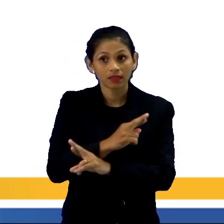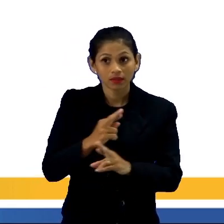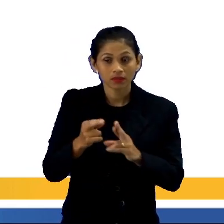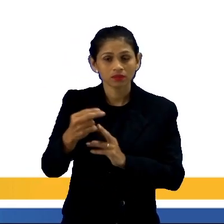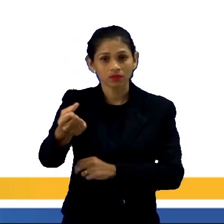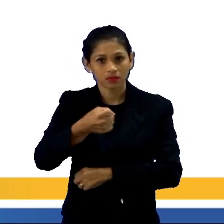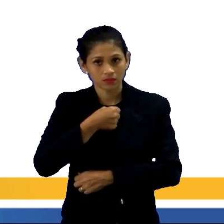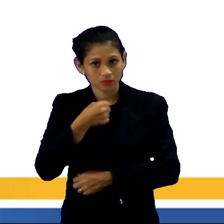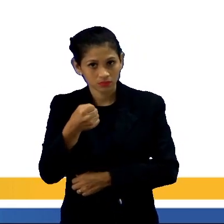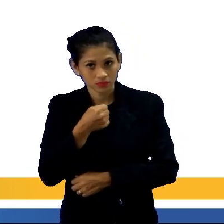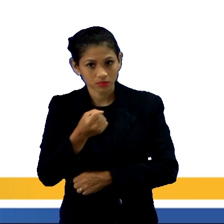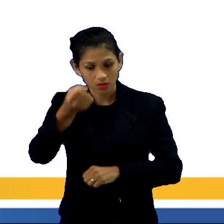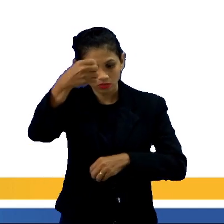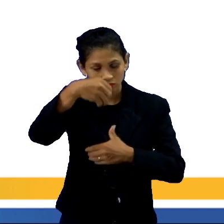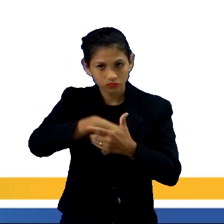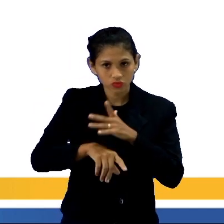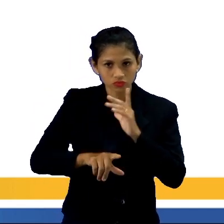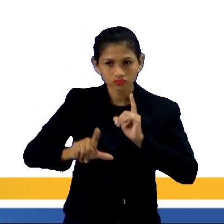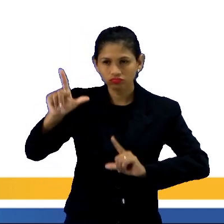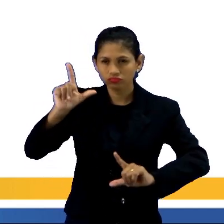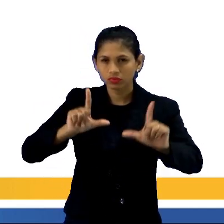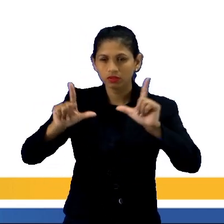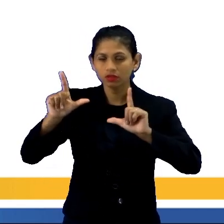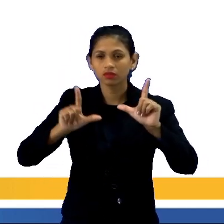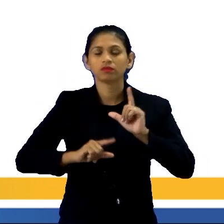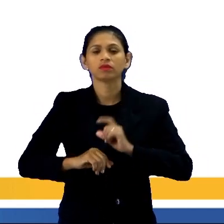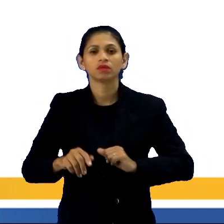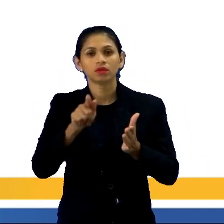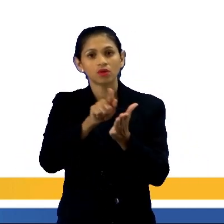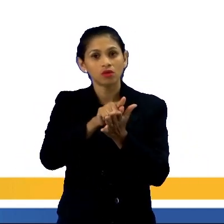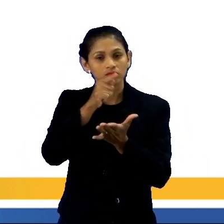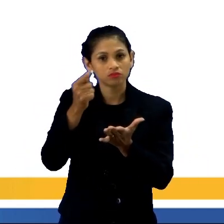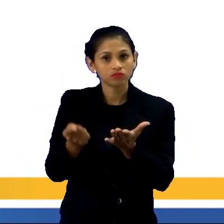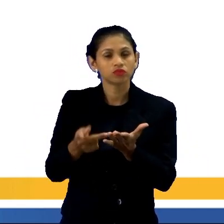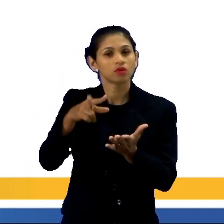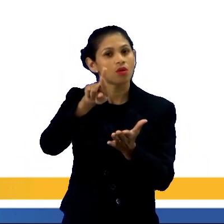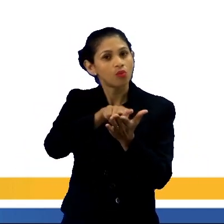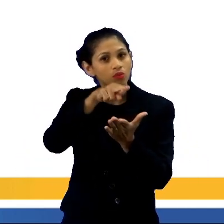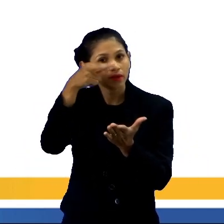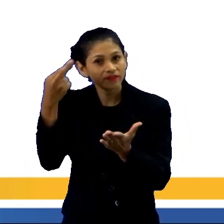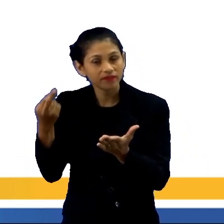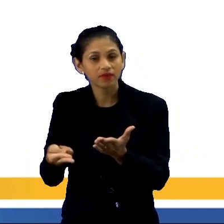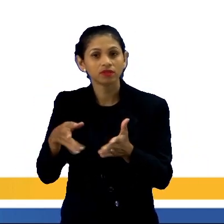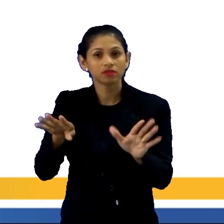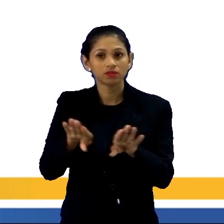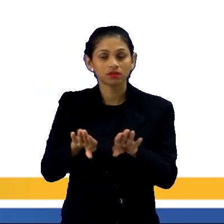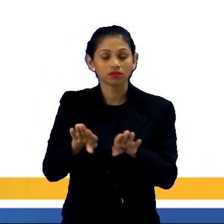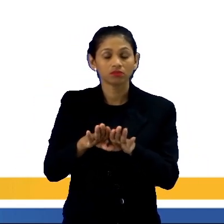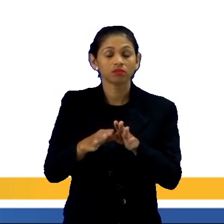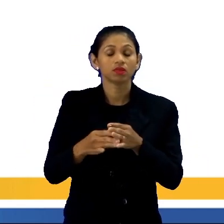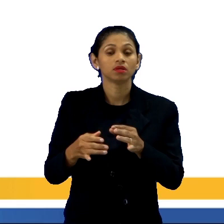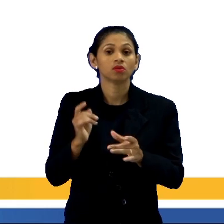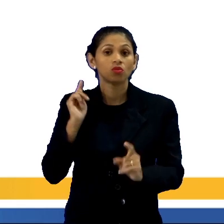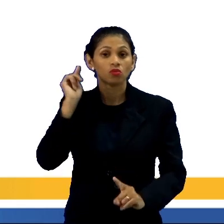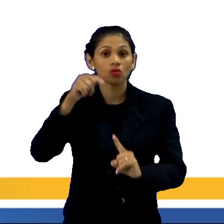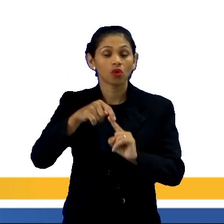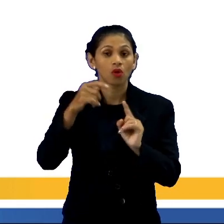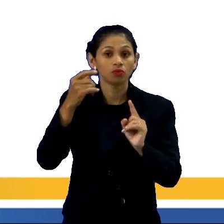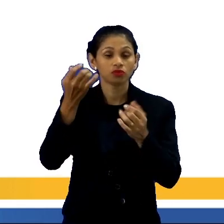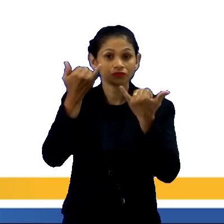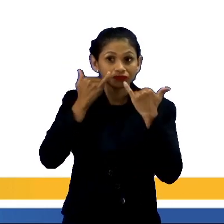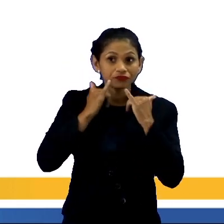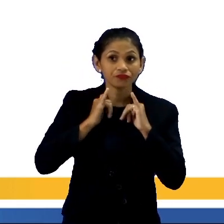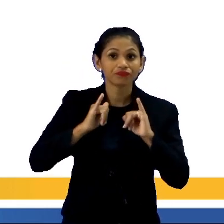pelos jornais, pelas revistas, rádio, televisão, internet e tem o intuito de comunicar e informar sobre